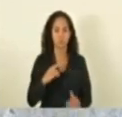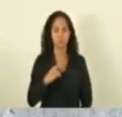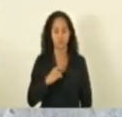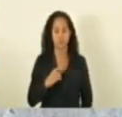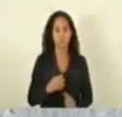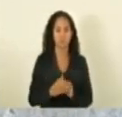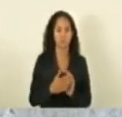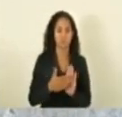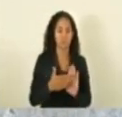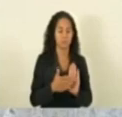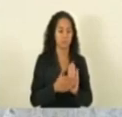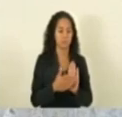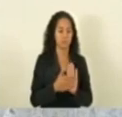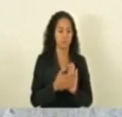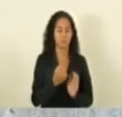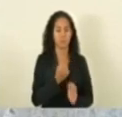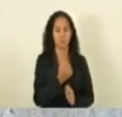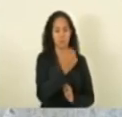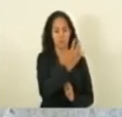Indicação